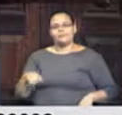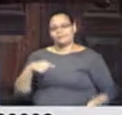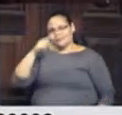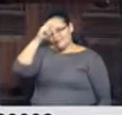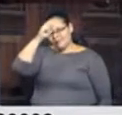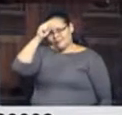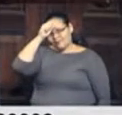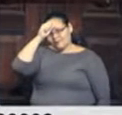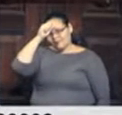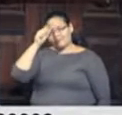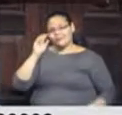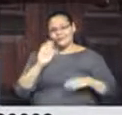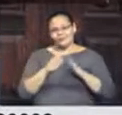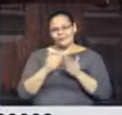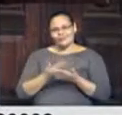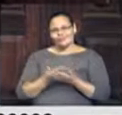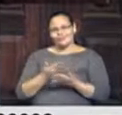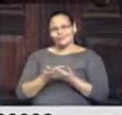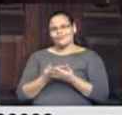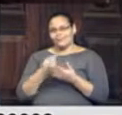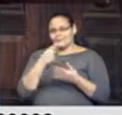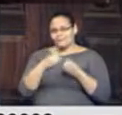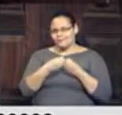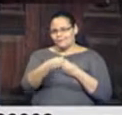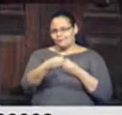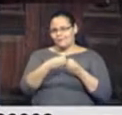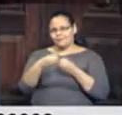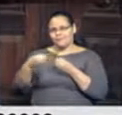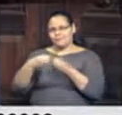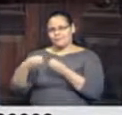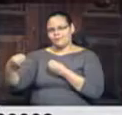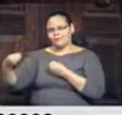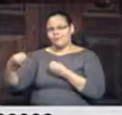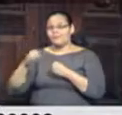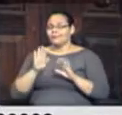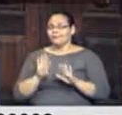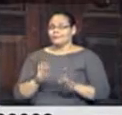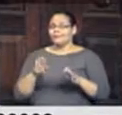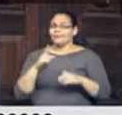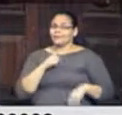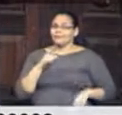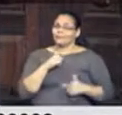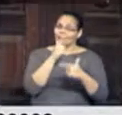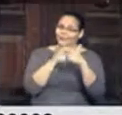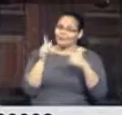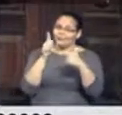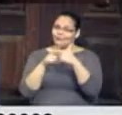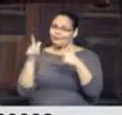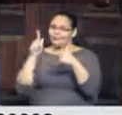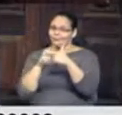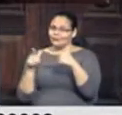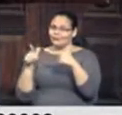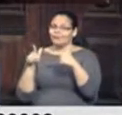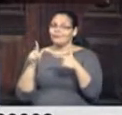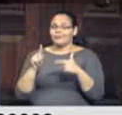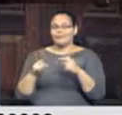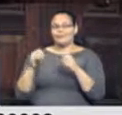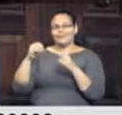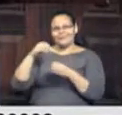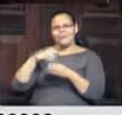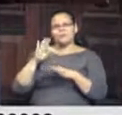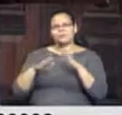aprendizado. Escolas mesmo próximas, presidente, mas que existem problemas de conflitos entre